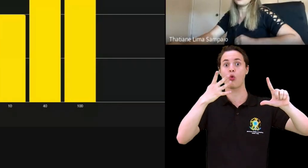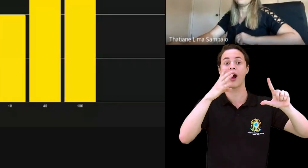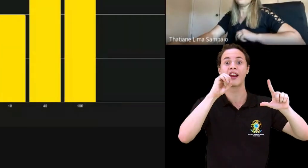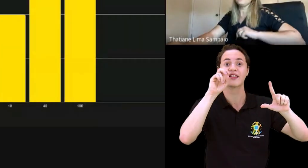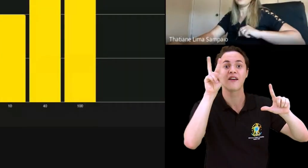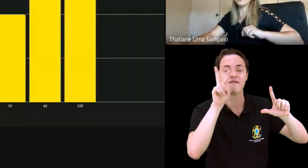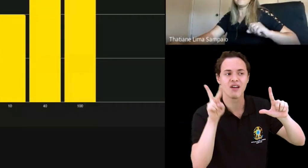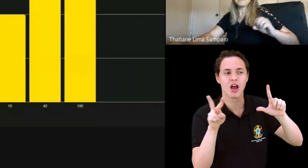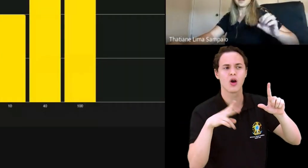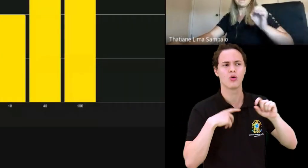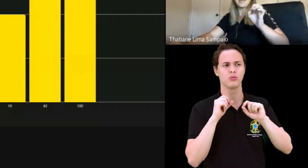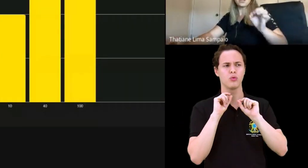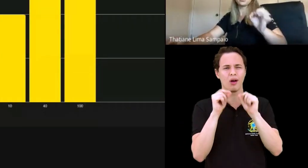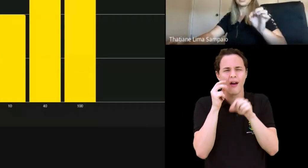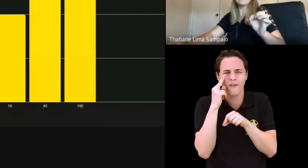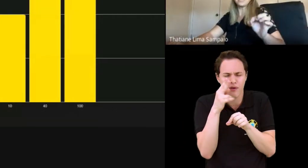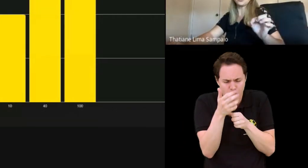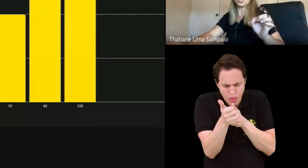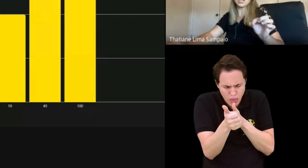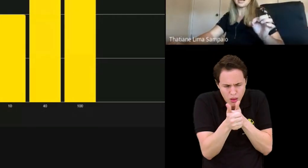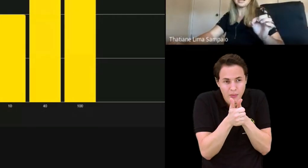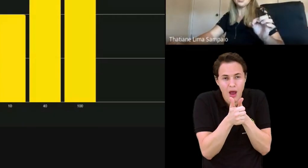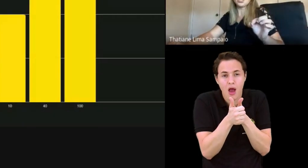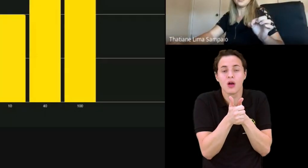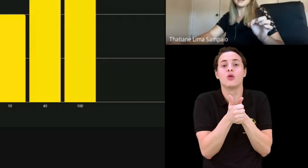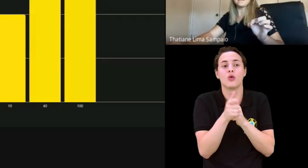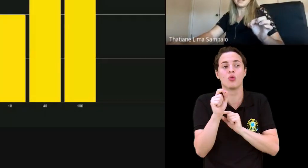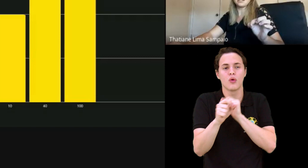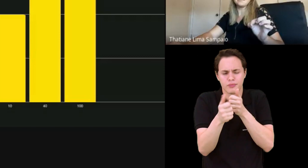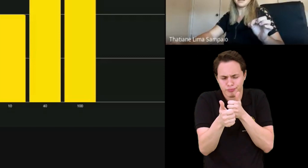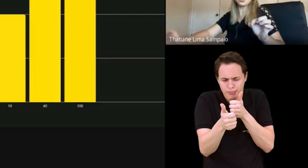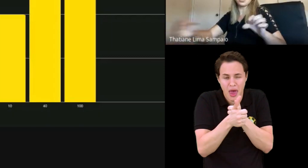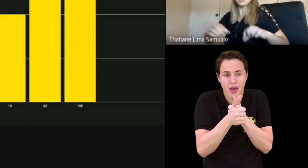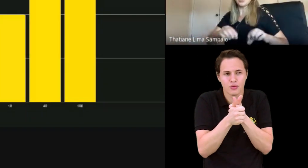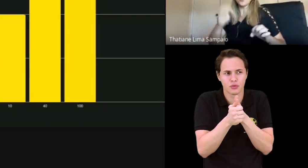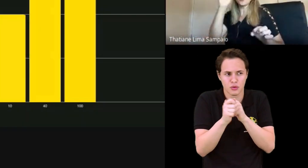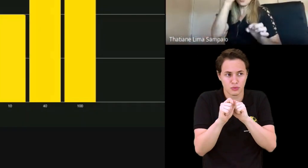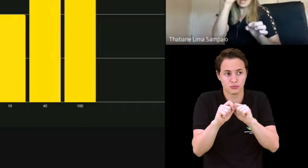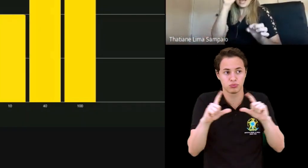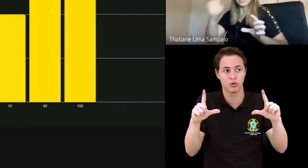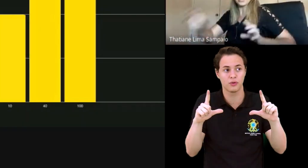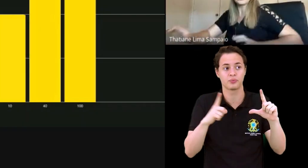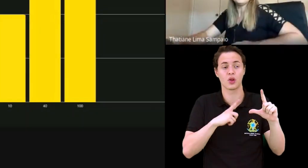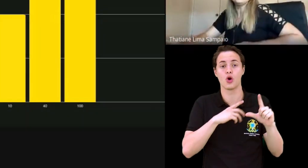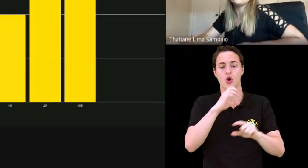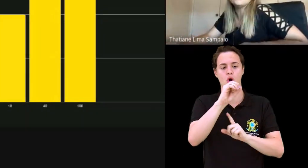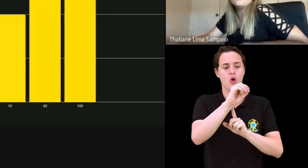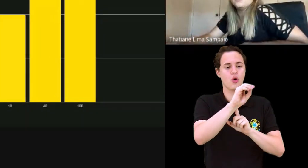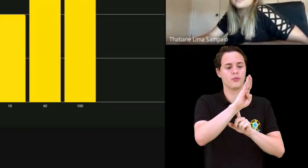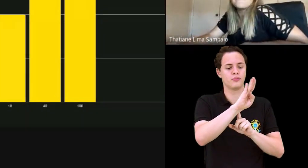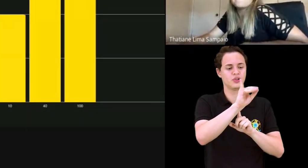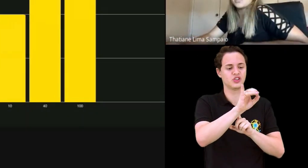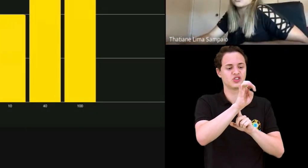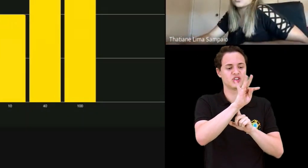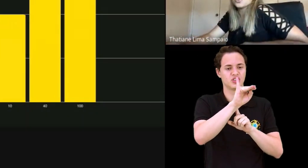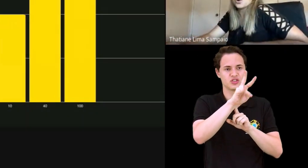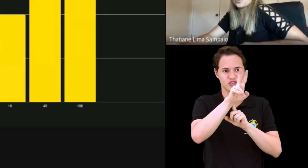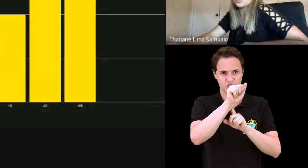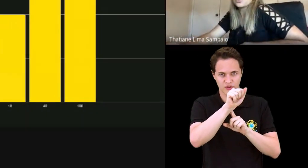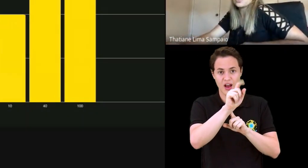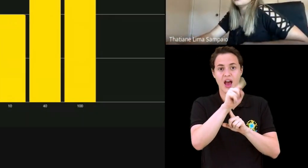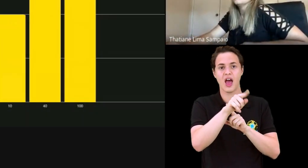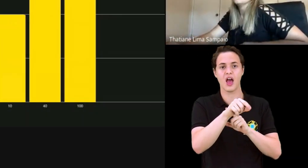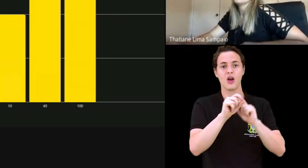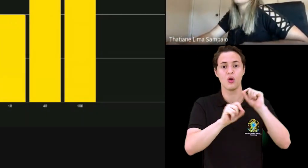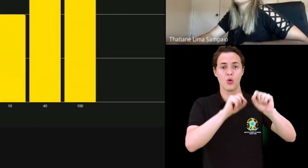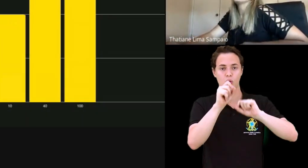é o que fica perto da imagem, a lente que fica perto da imagem, e a ocular, a lente que fica perto dos